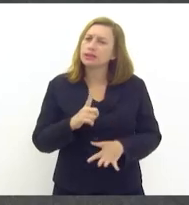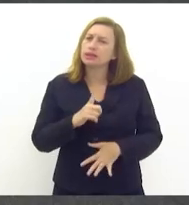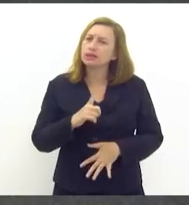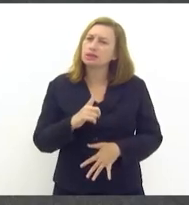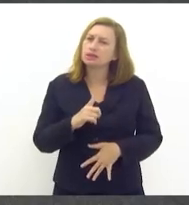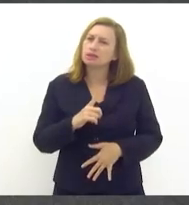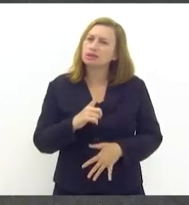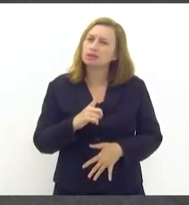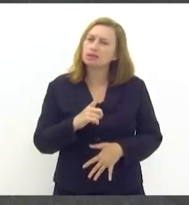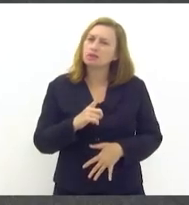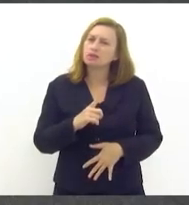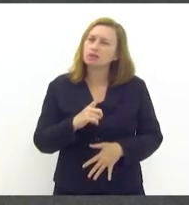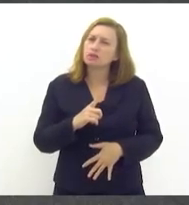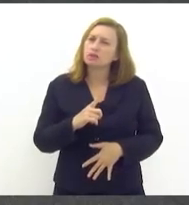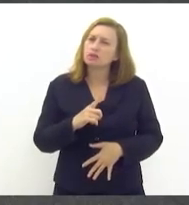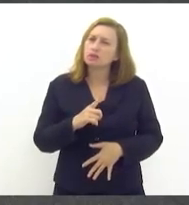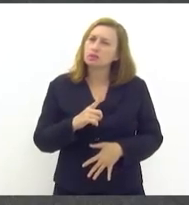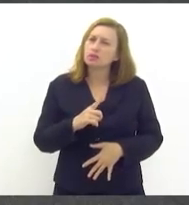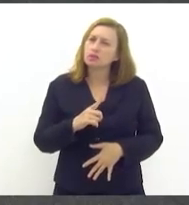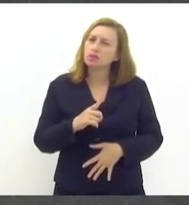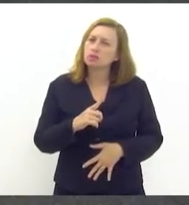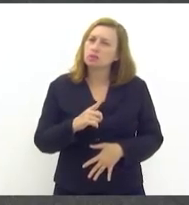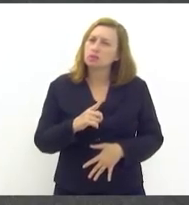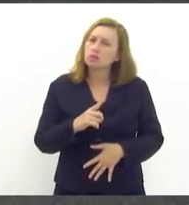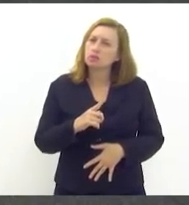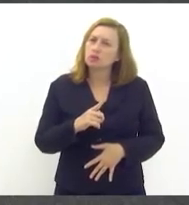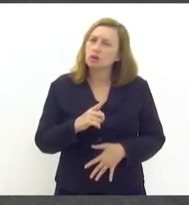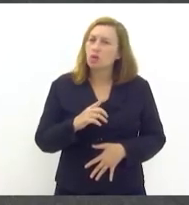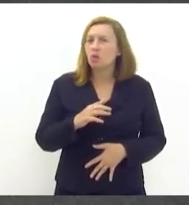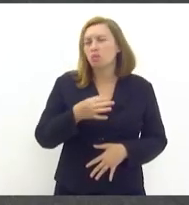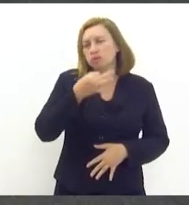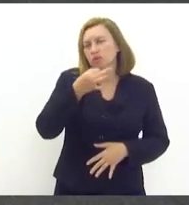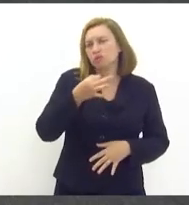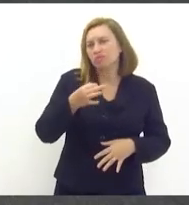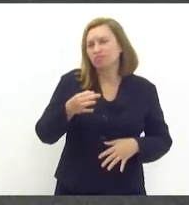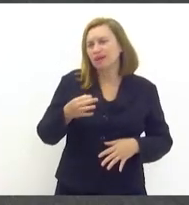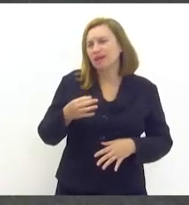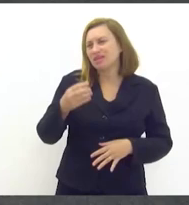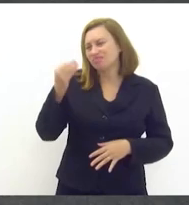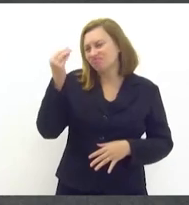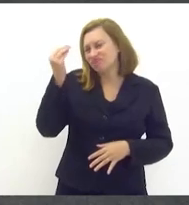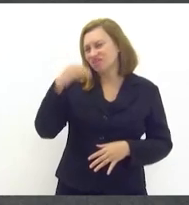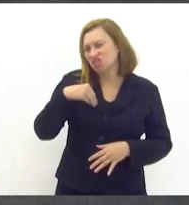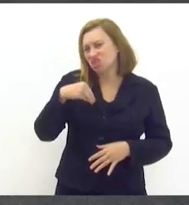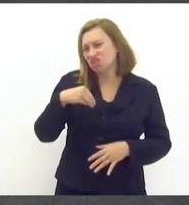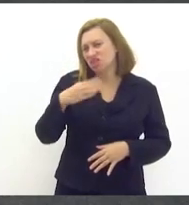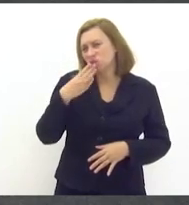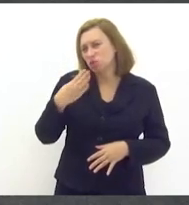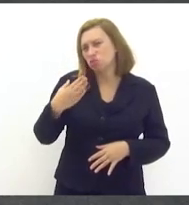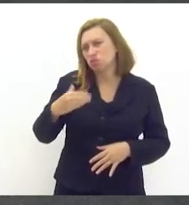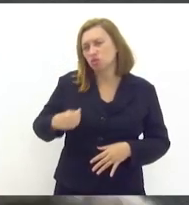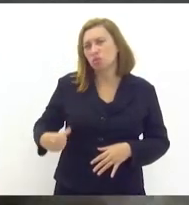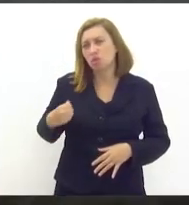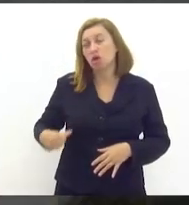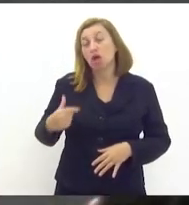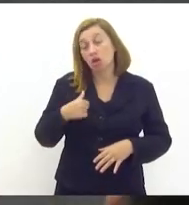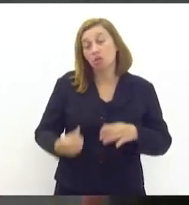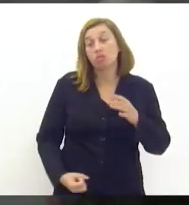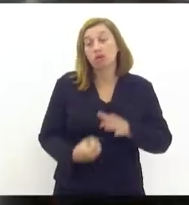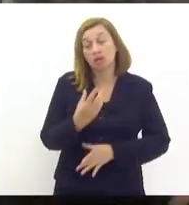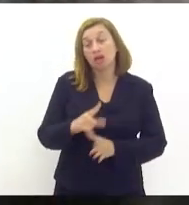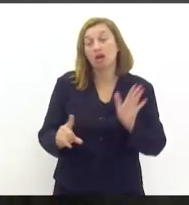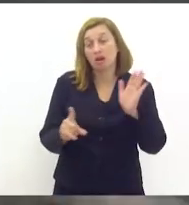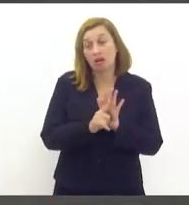uma posição para desestimular que haja esse tipo de bolsa e eu como autor da lei que